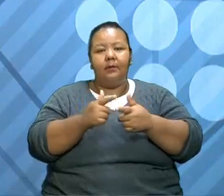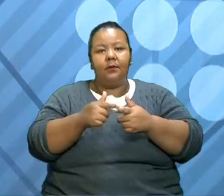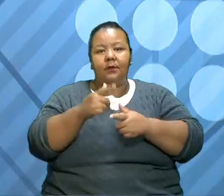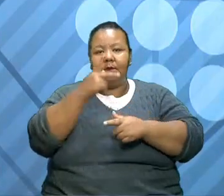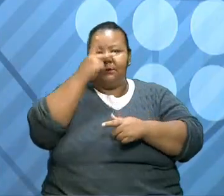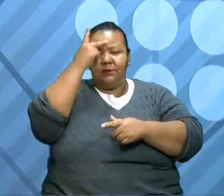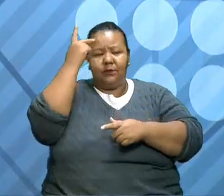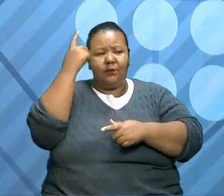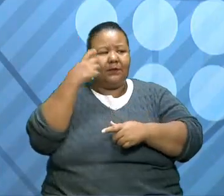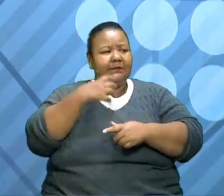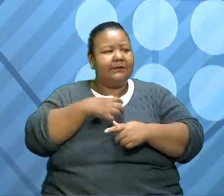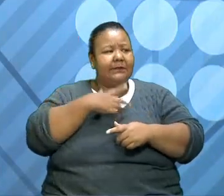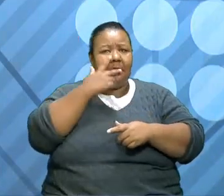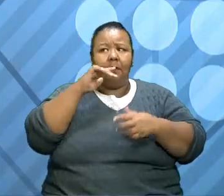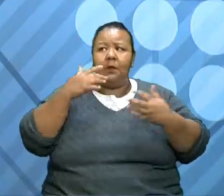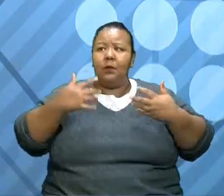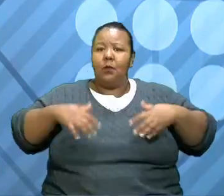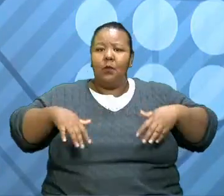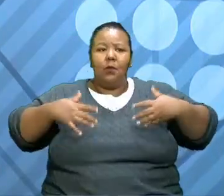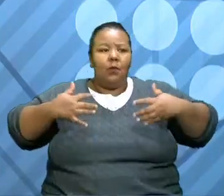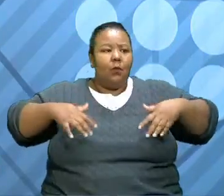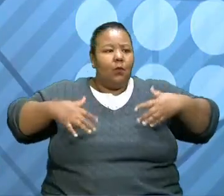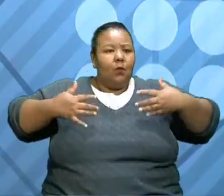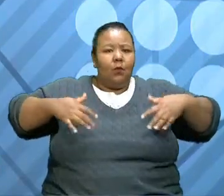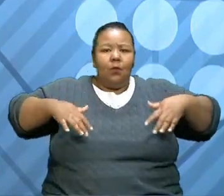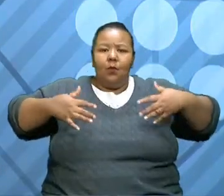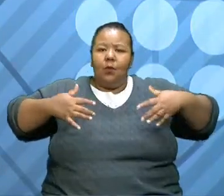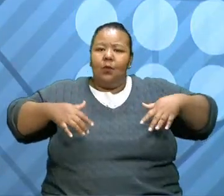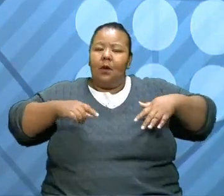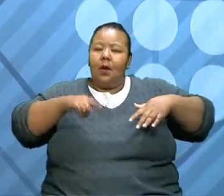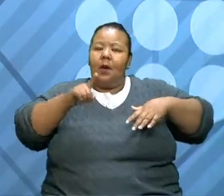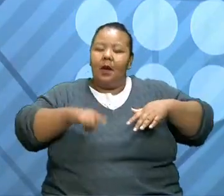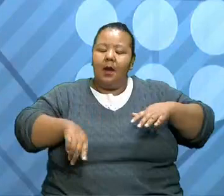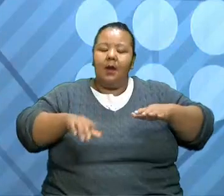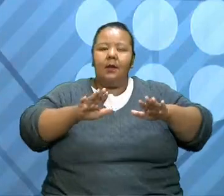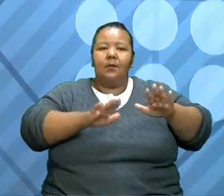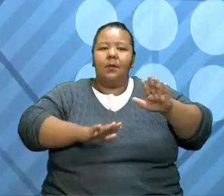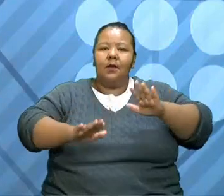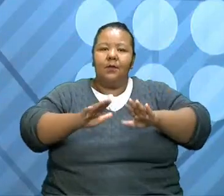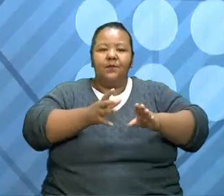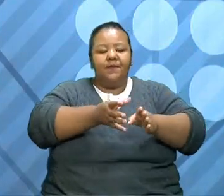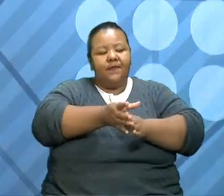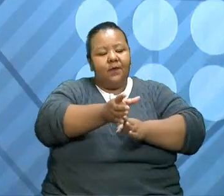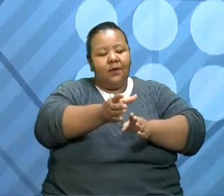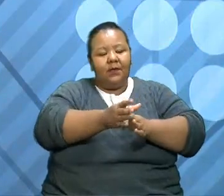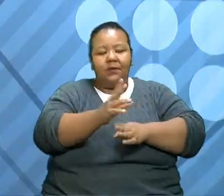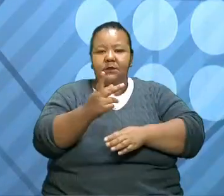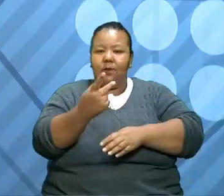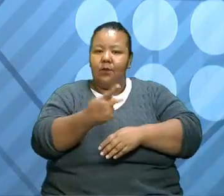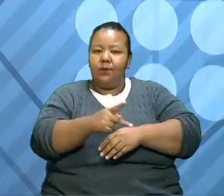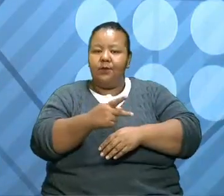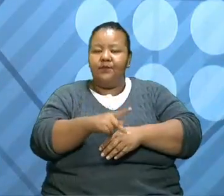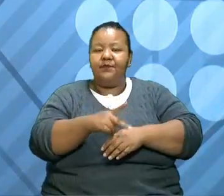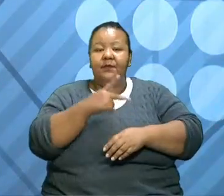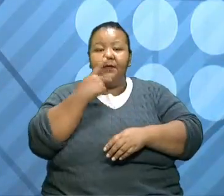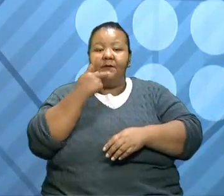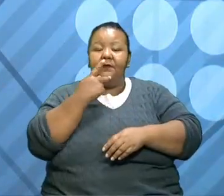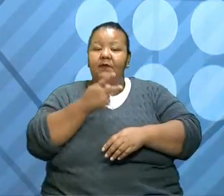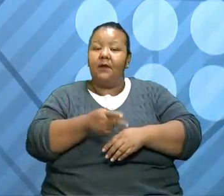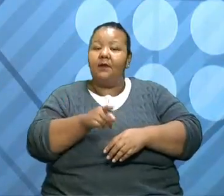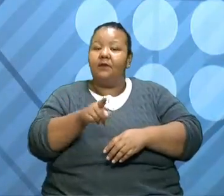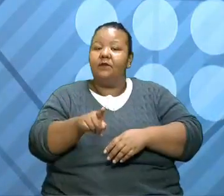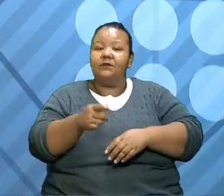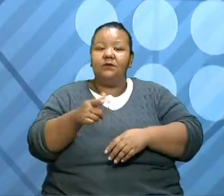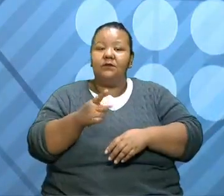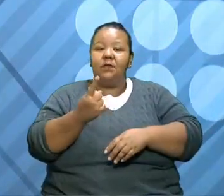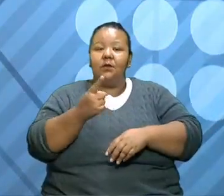sentir perdidas. Não é simplesmente dar flexibilidade, mas dar orientações para essa flexibilidade. Não é falar assim, olha, você não